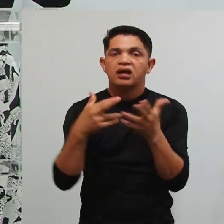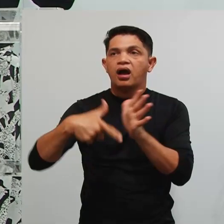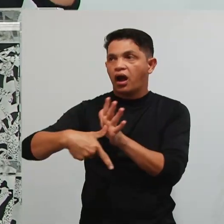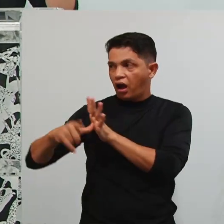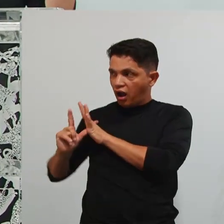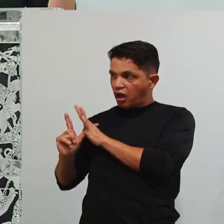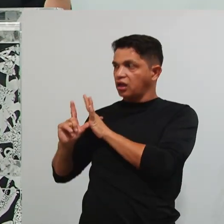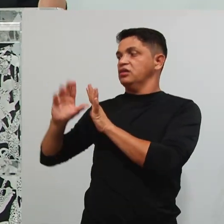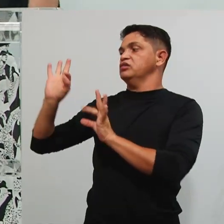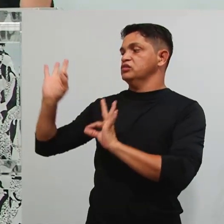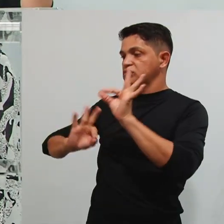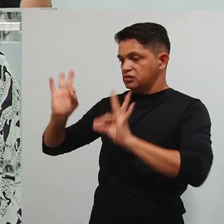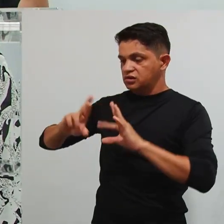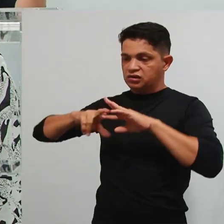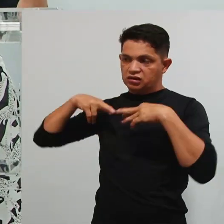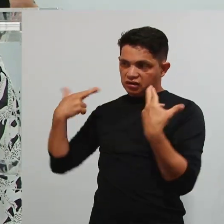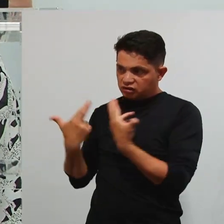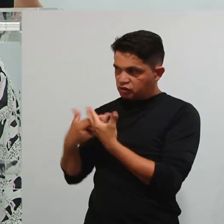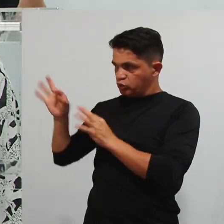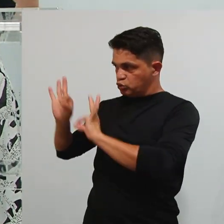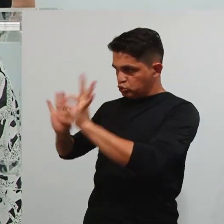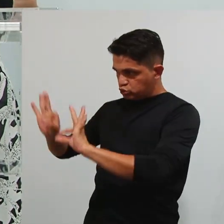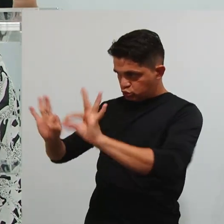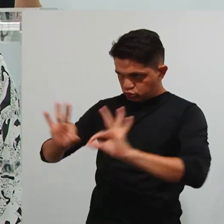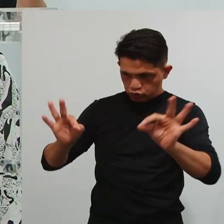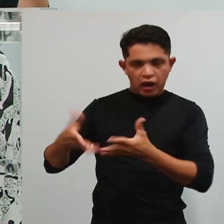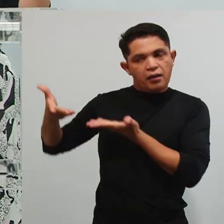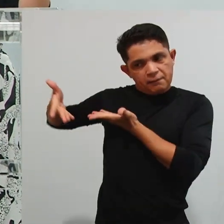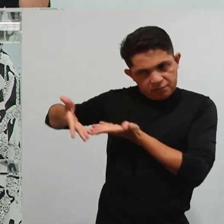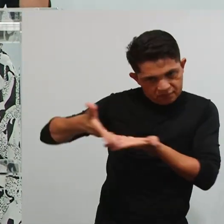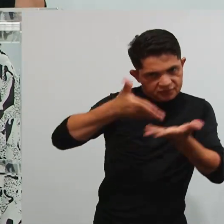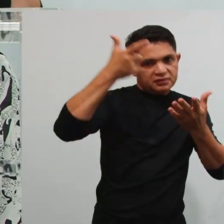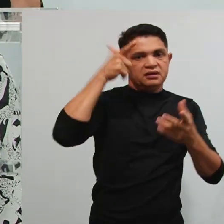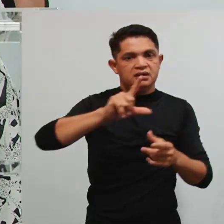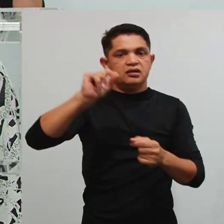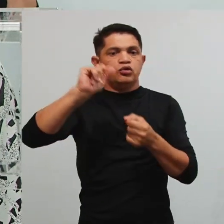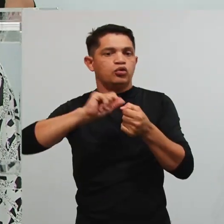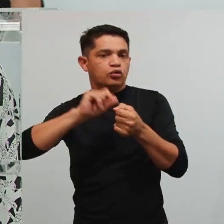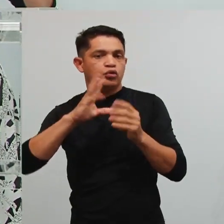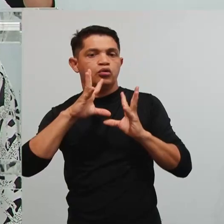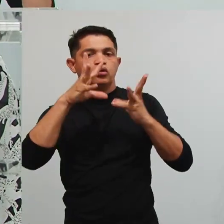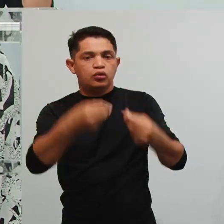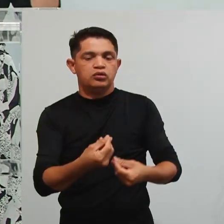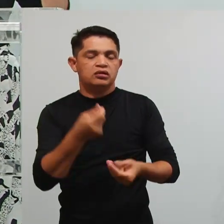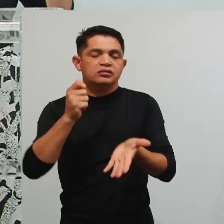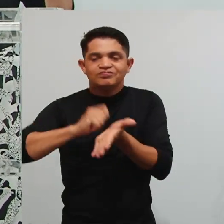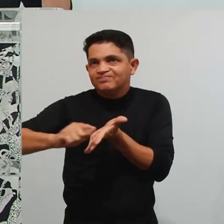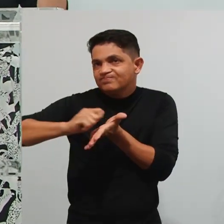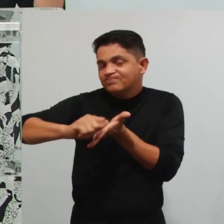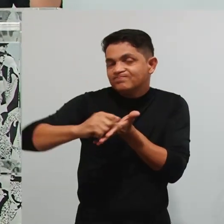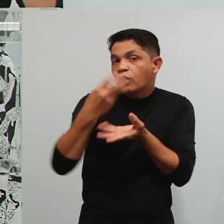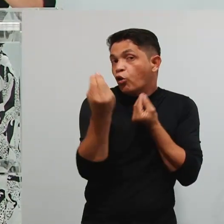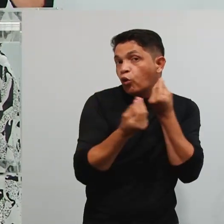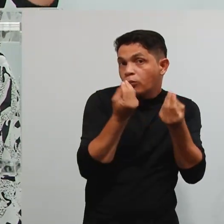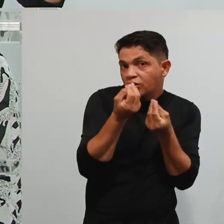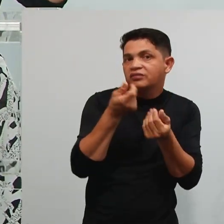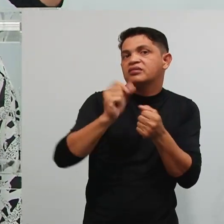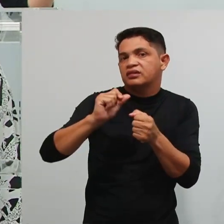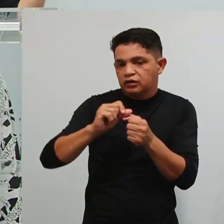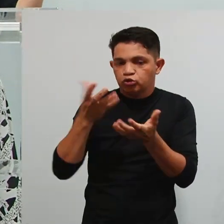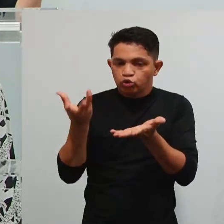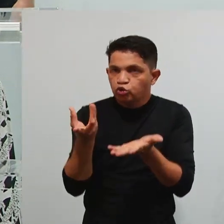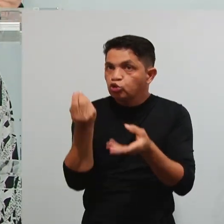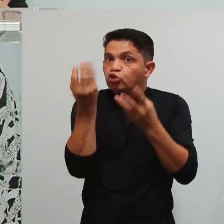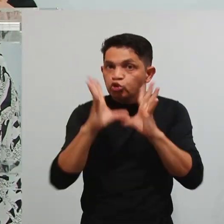outra reunião, fala, olha, gente, vamos ler a ata para ver se vocês aprovam. Quando ela é escrita, digitalizada, por exemplo, faz uma ata